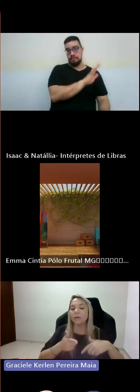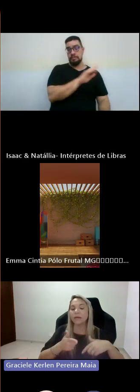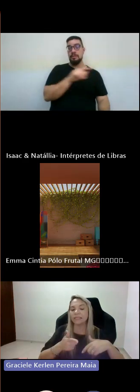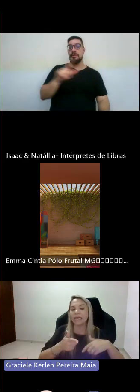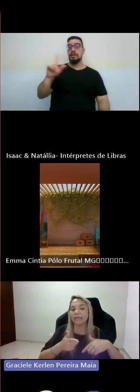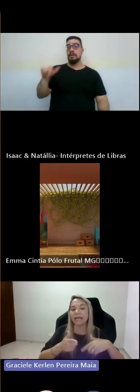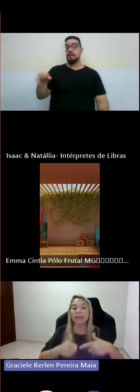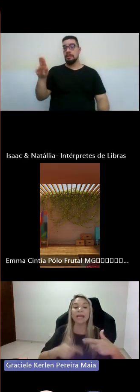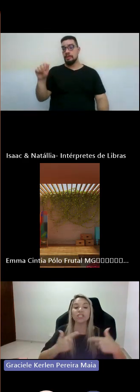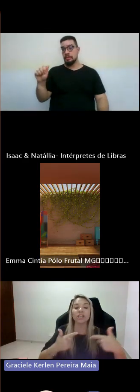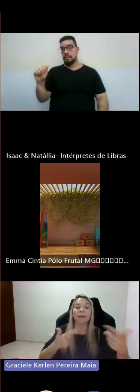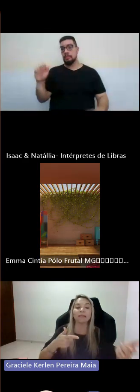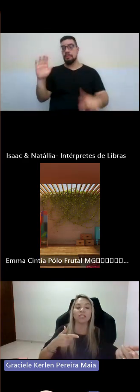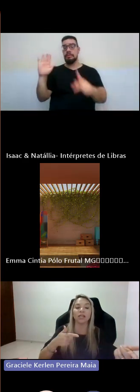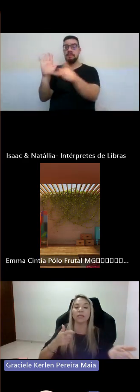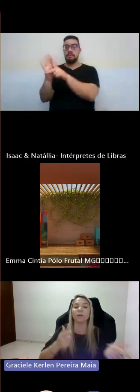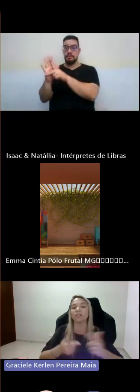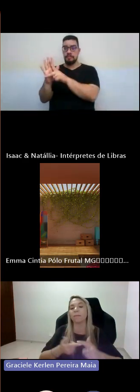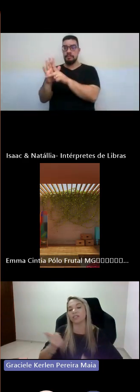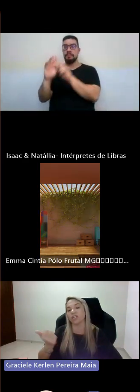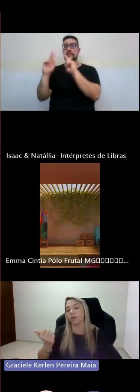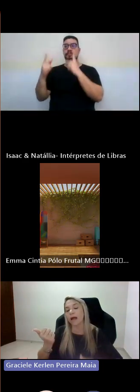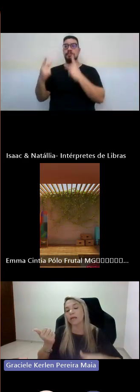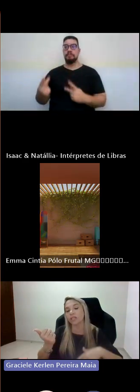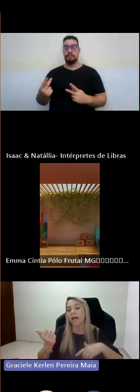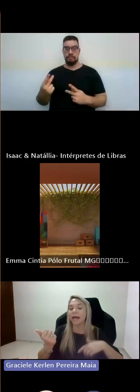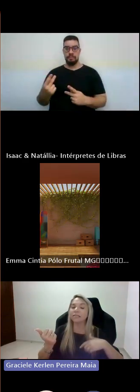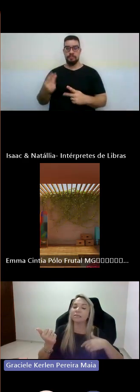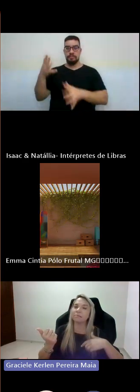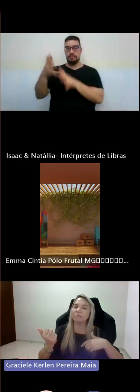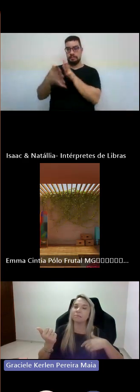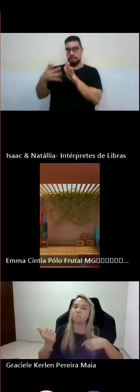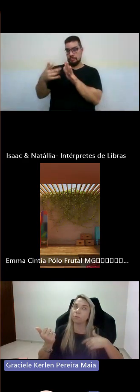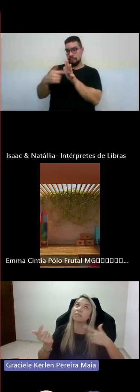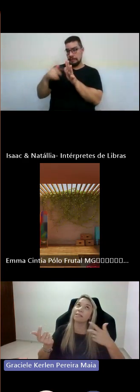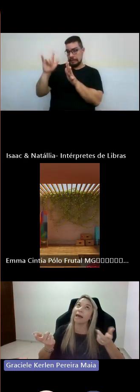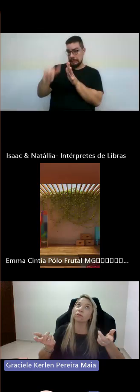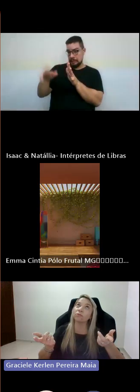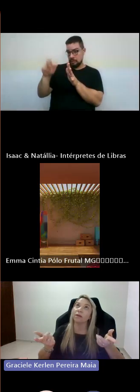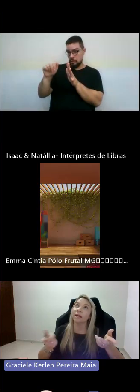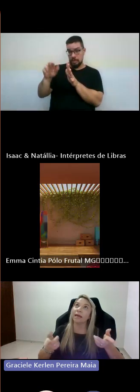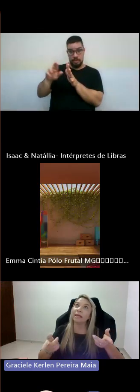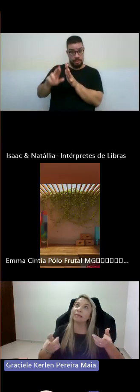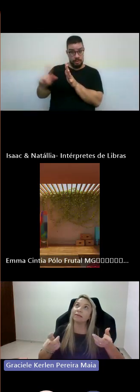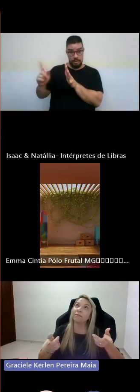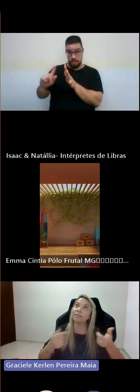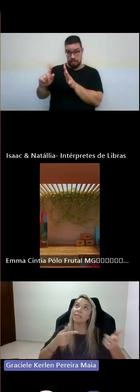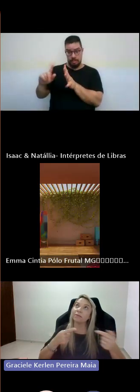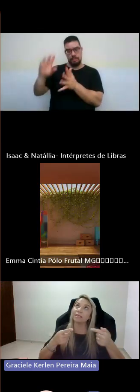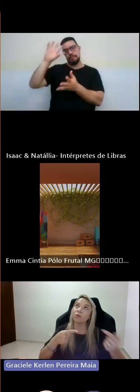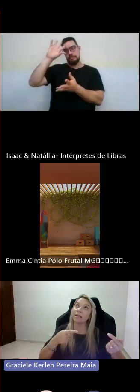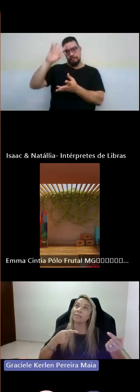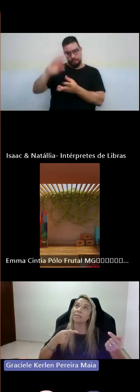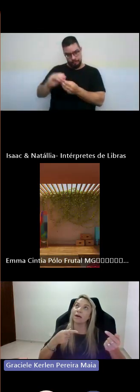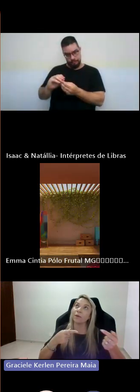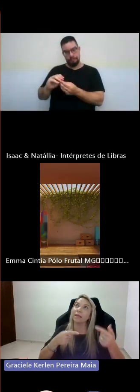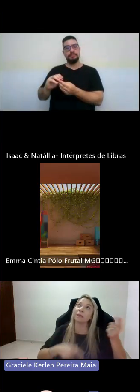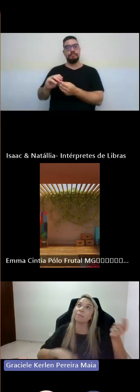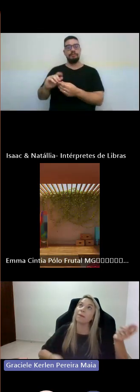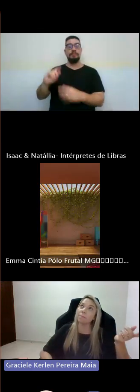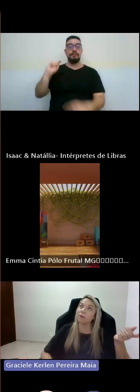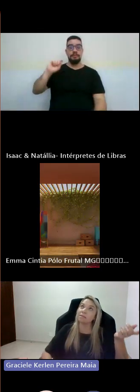a língua dele nem é chamada de língua, é chamada de linguagem, é por certo, ele fazendo essa